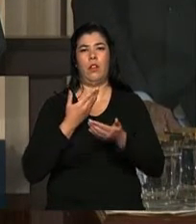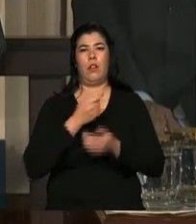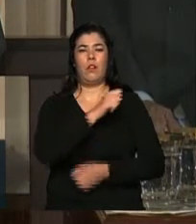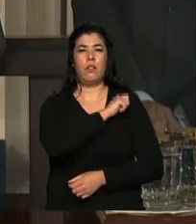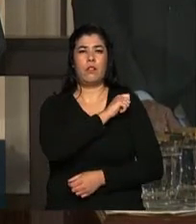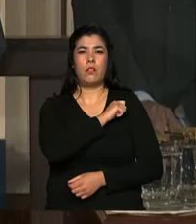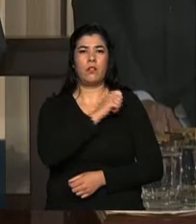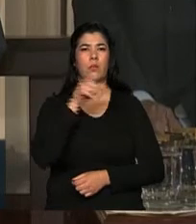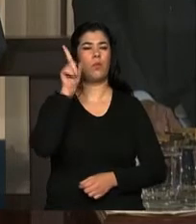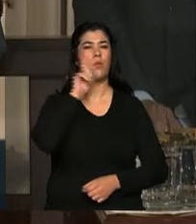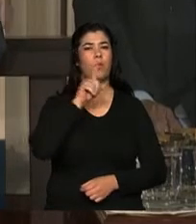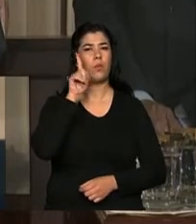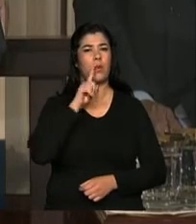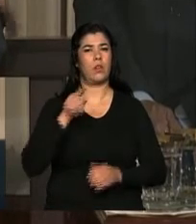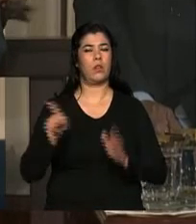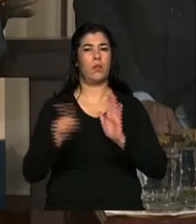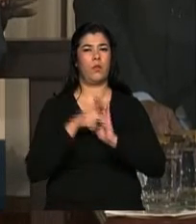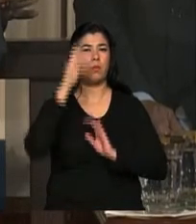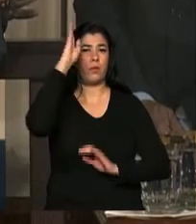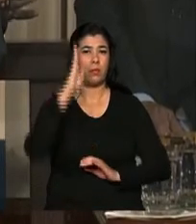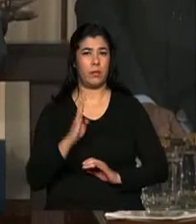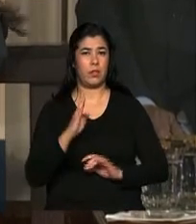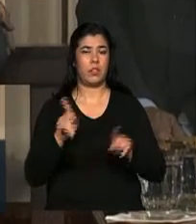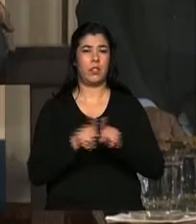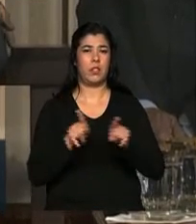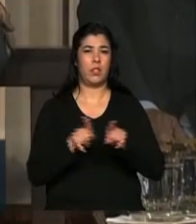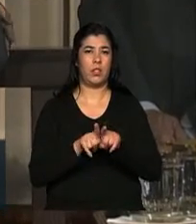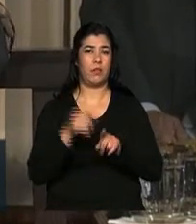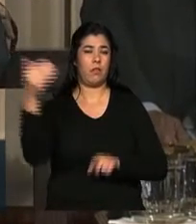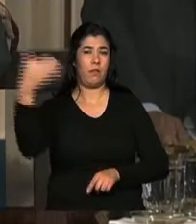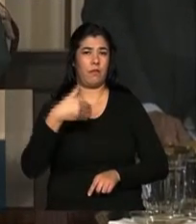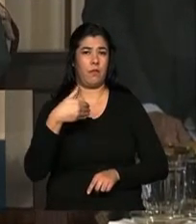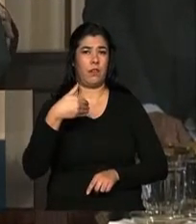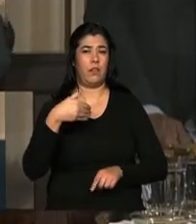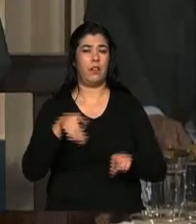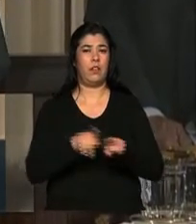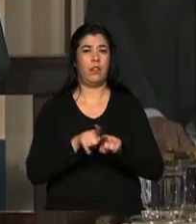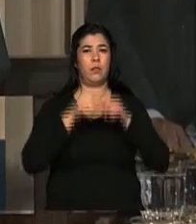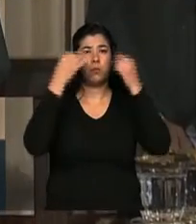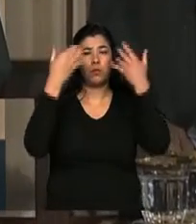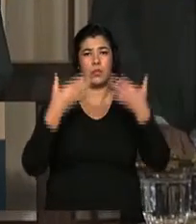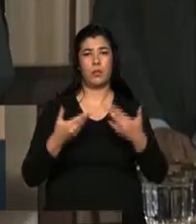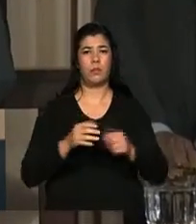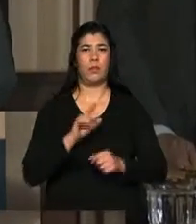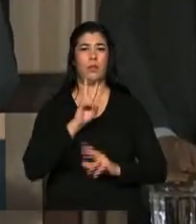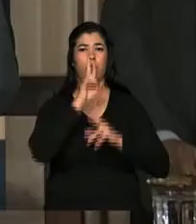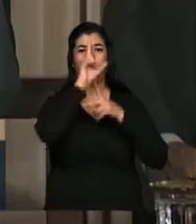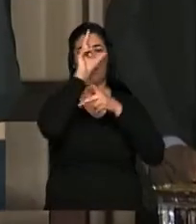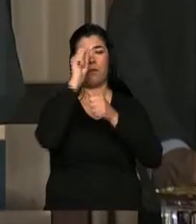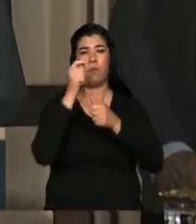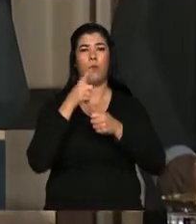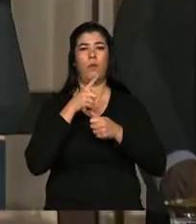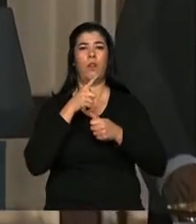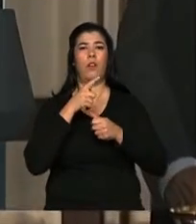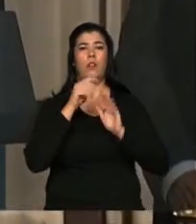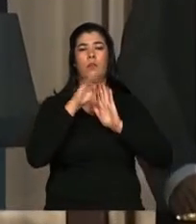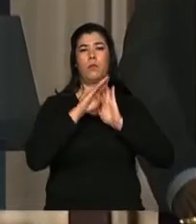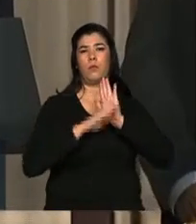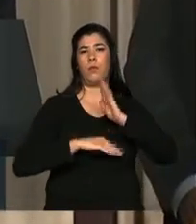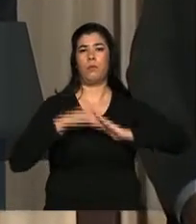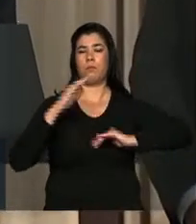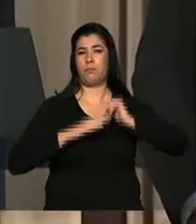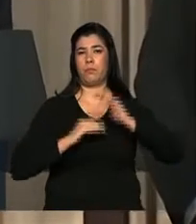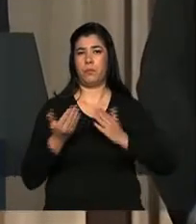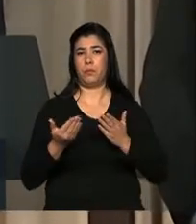estudantes americanos no Brasil, brasileiros aqui. Quando falo da força do nosso programa, eu